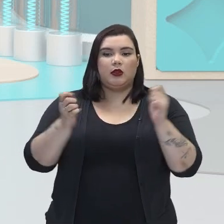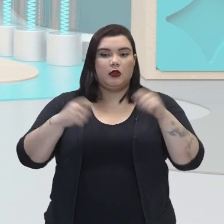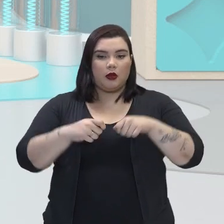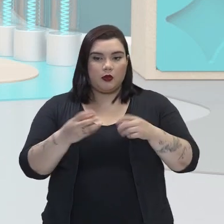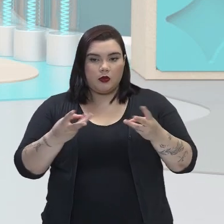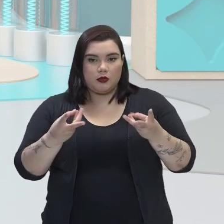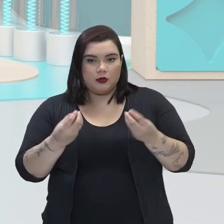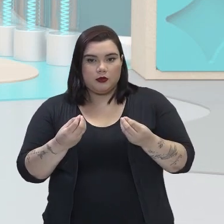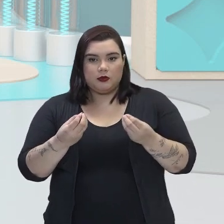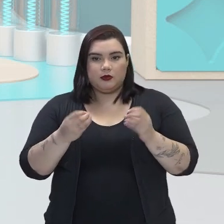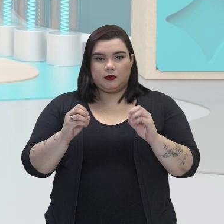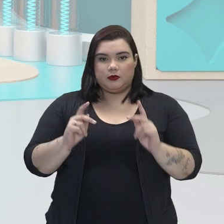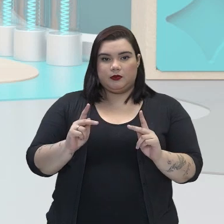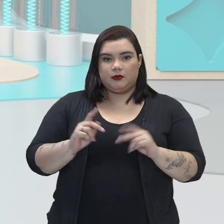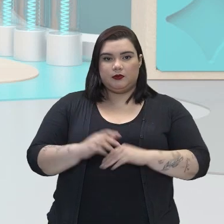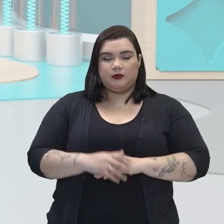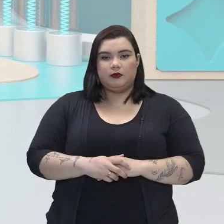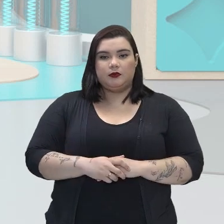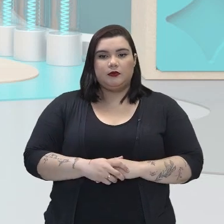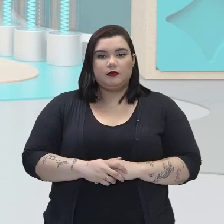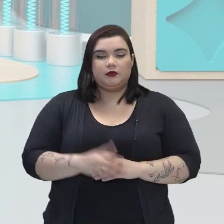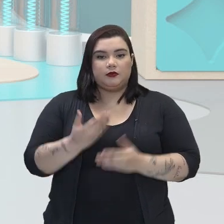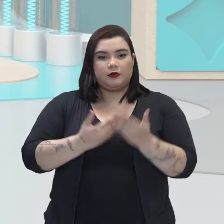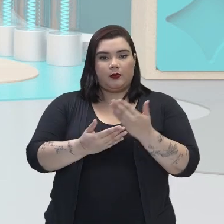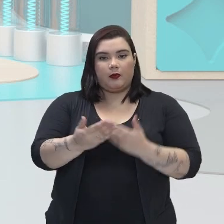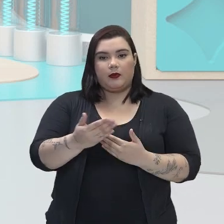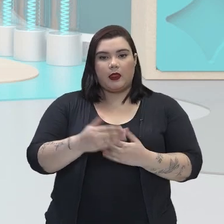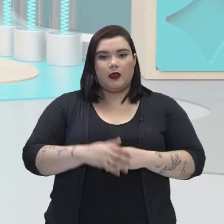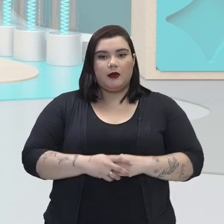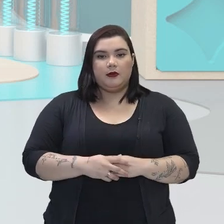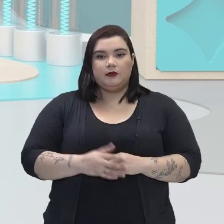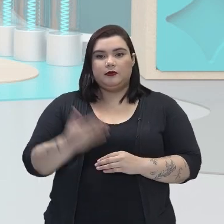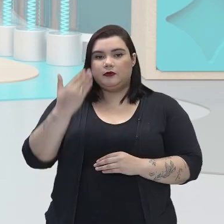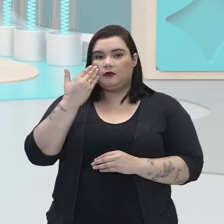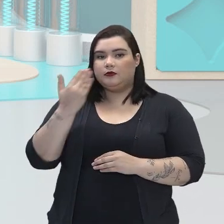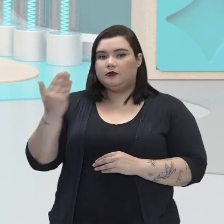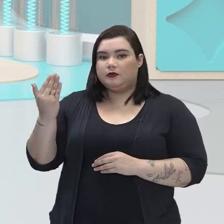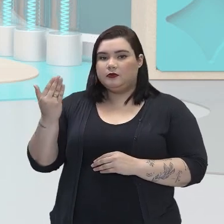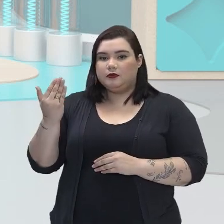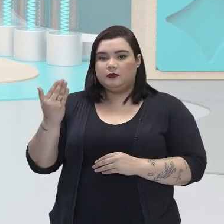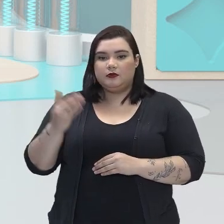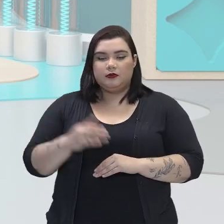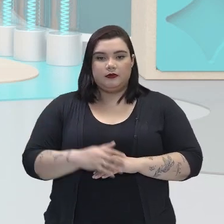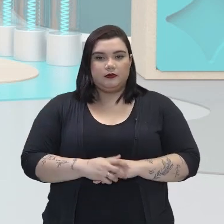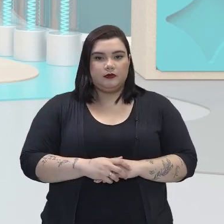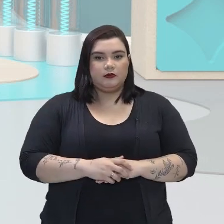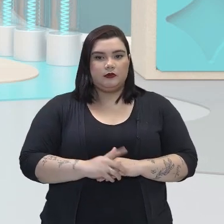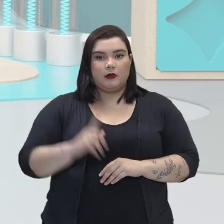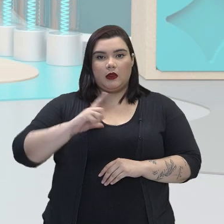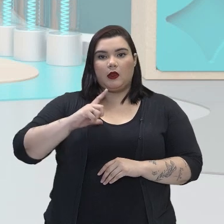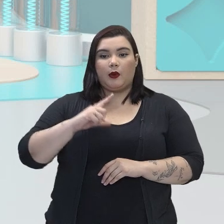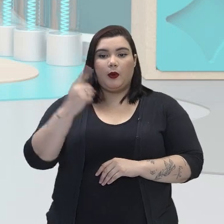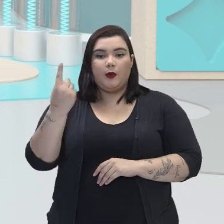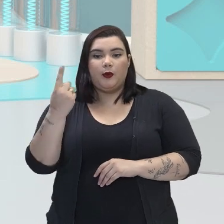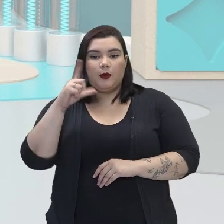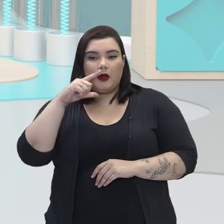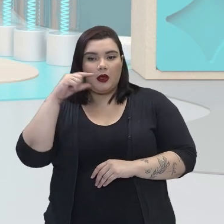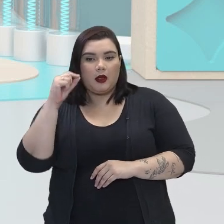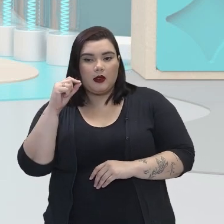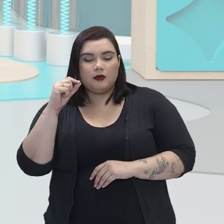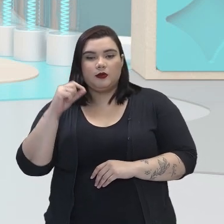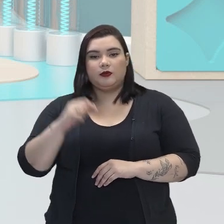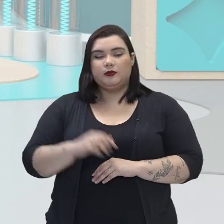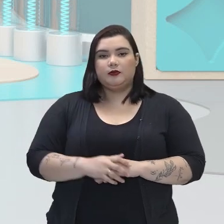contável, maçã, ok? Vamos para o próximo. I have one cat, eu tenho um gato, e